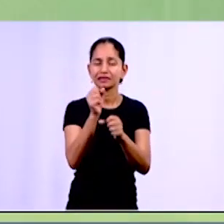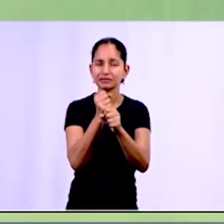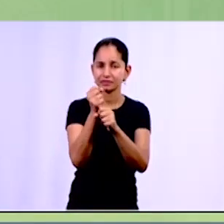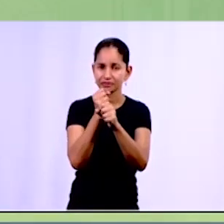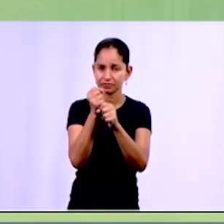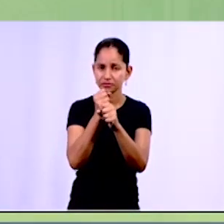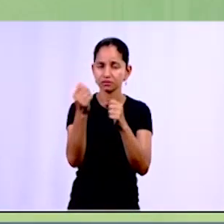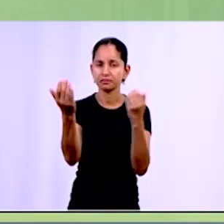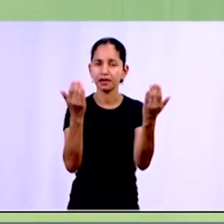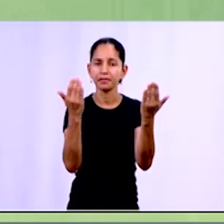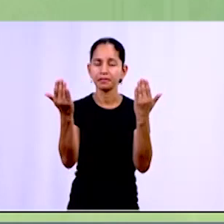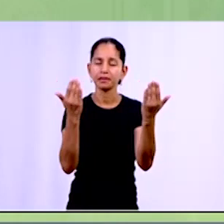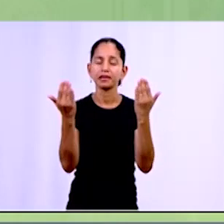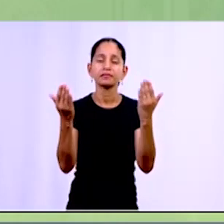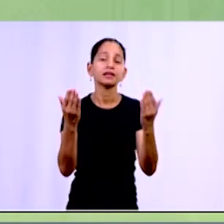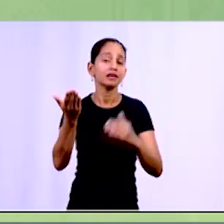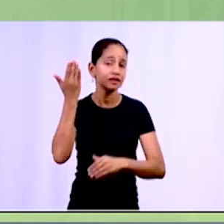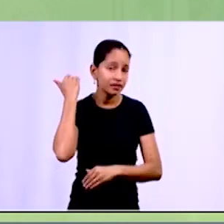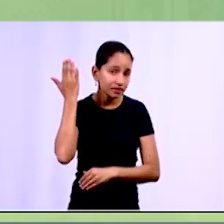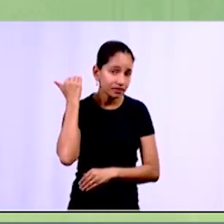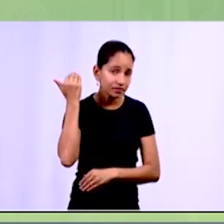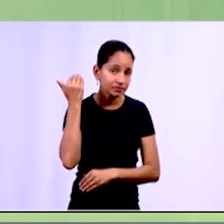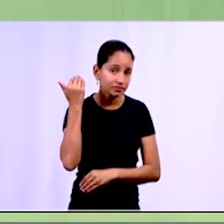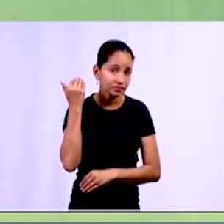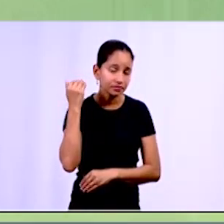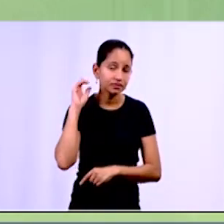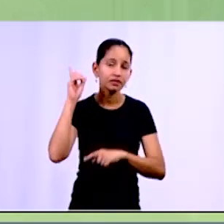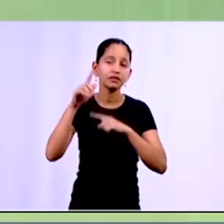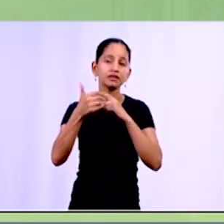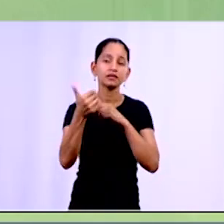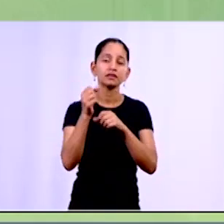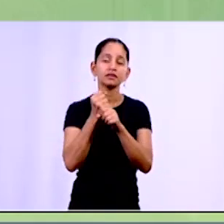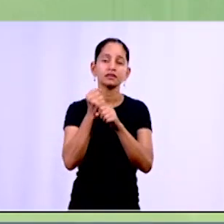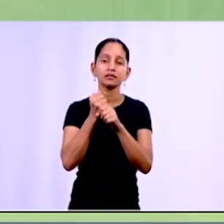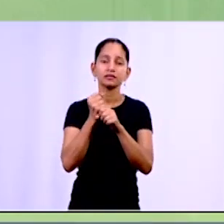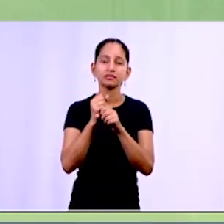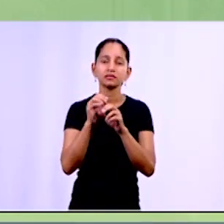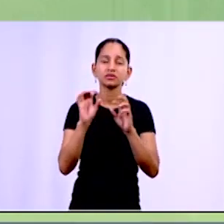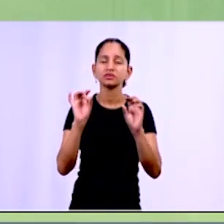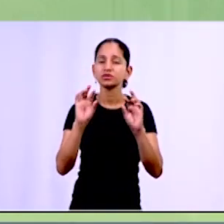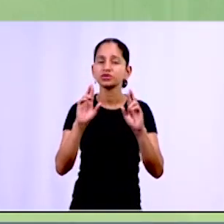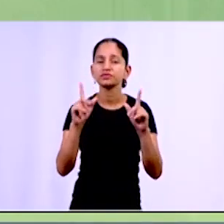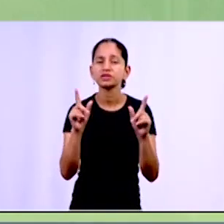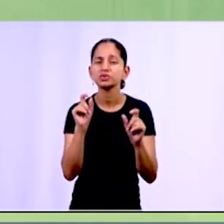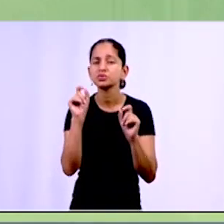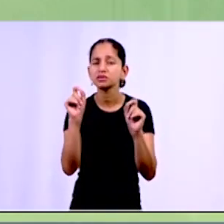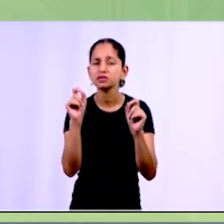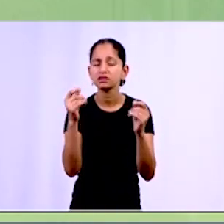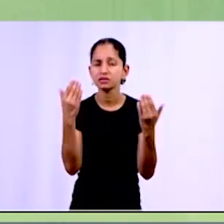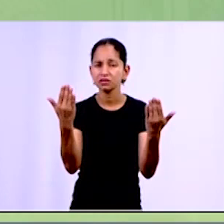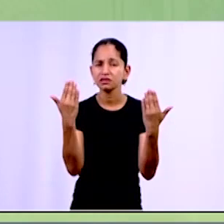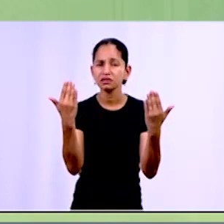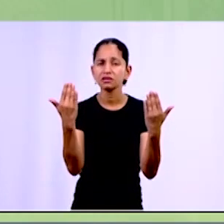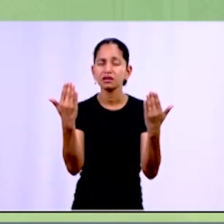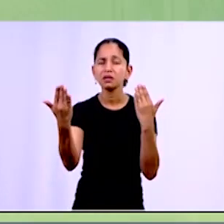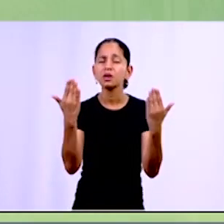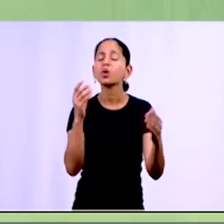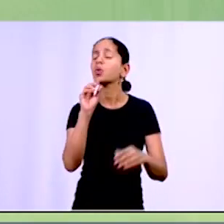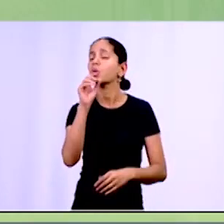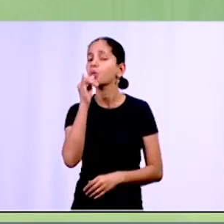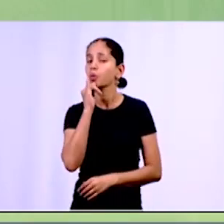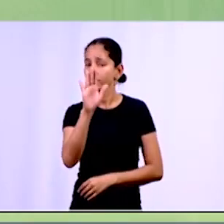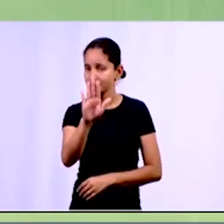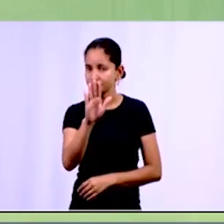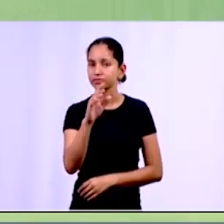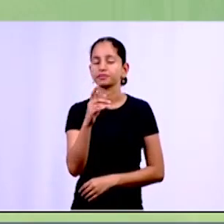depois, um Pentium 4 que era 4 GHz, 10 anos depois o i7 é apenas 1.5. Quer dizer que o meu